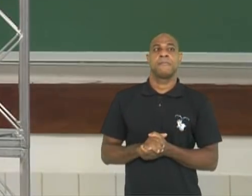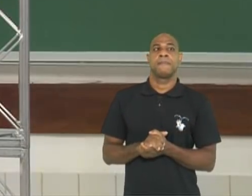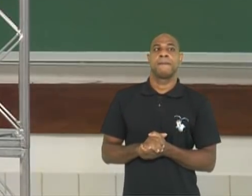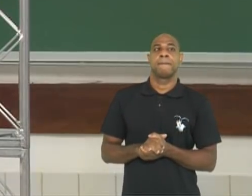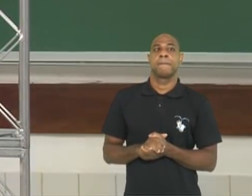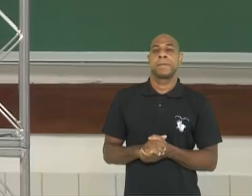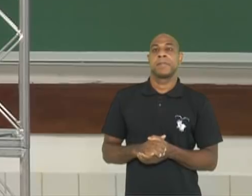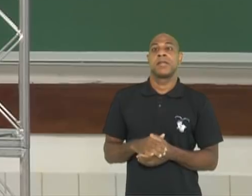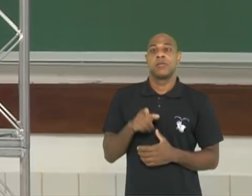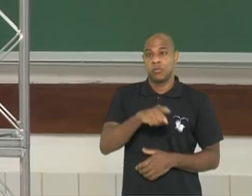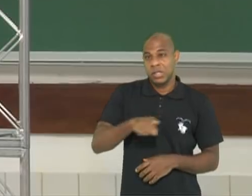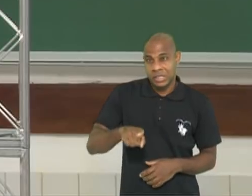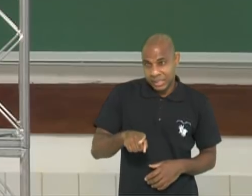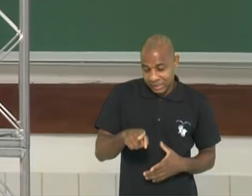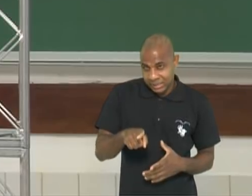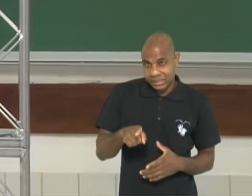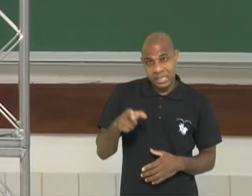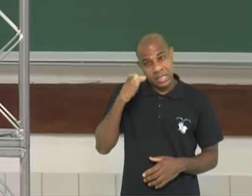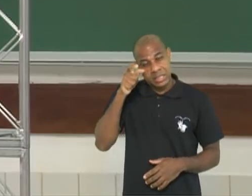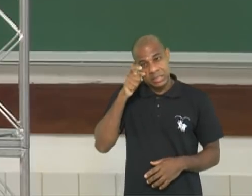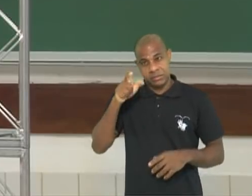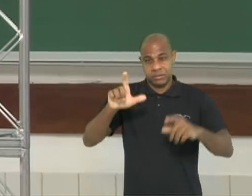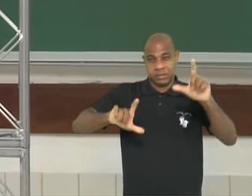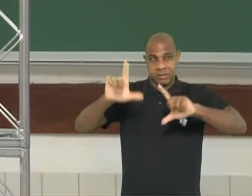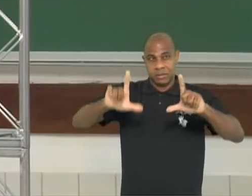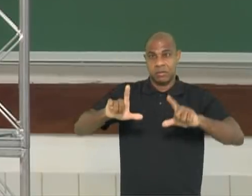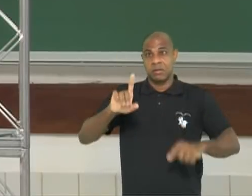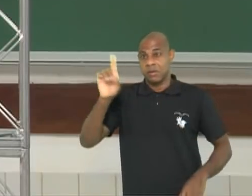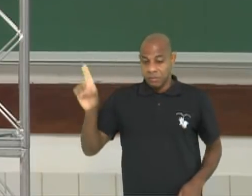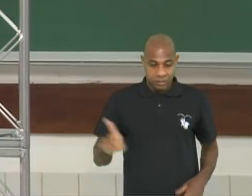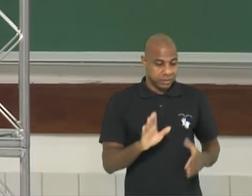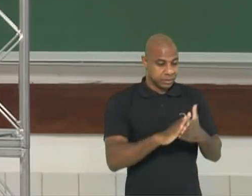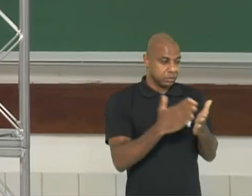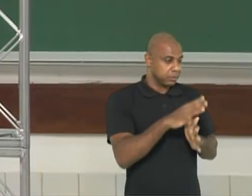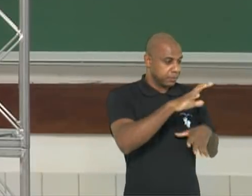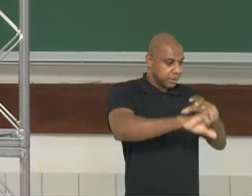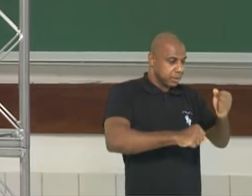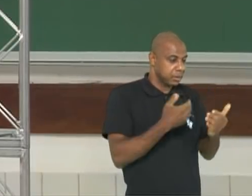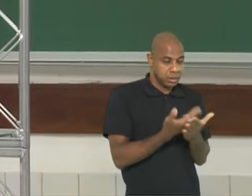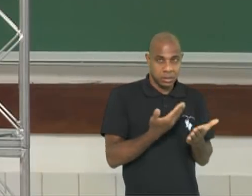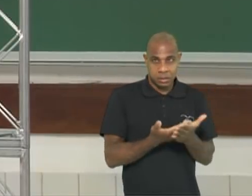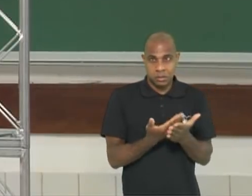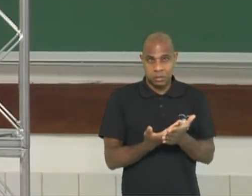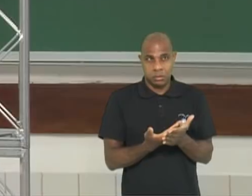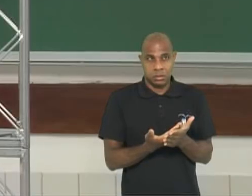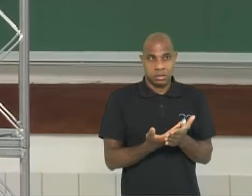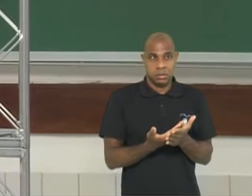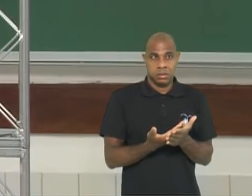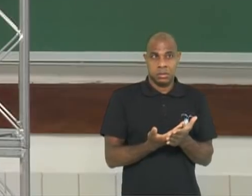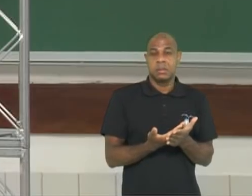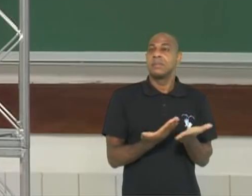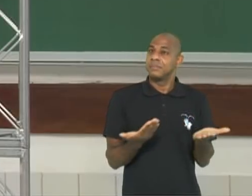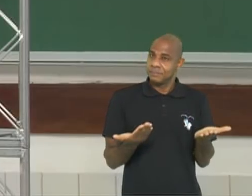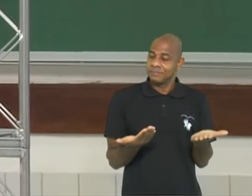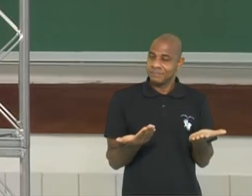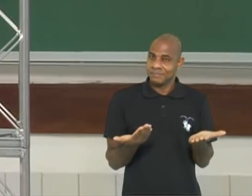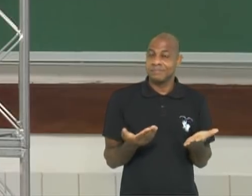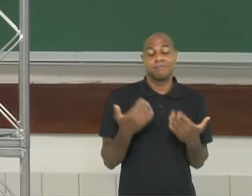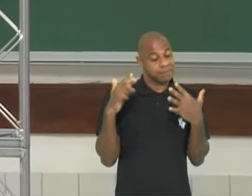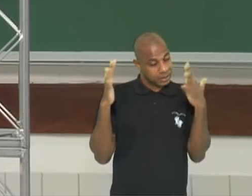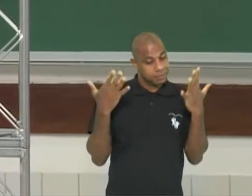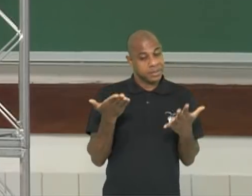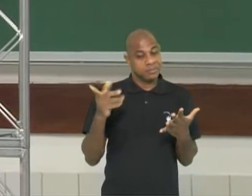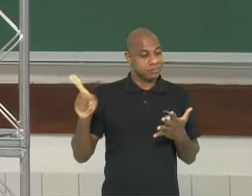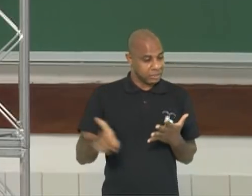aos alunos que assistem às aulas pela televisão, pegam material impresso pelo colégio, eu não tenho outra palavra que não seja parabéns,